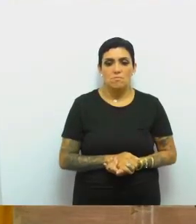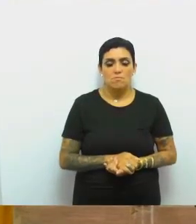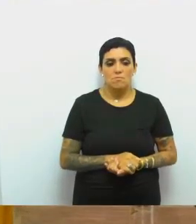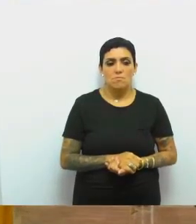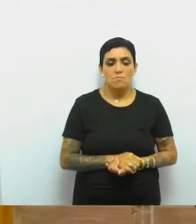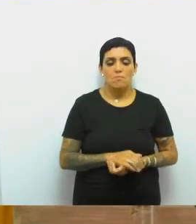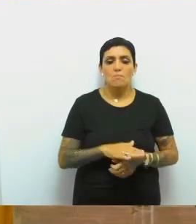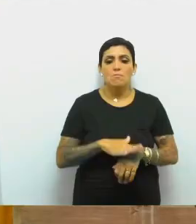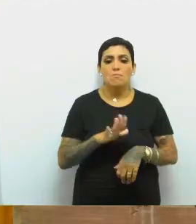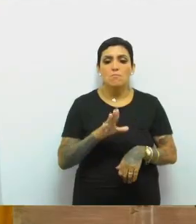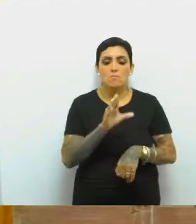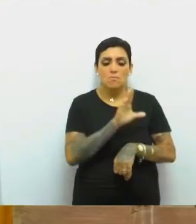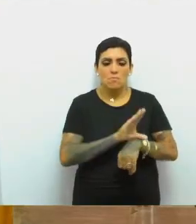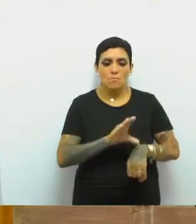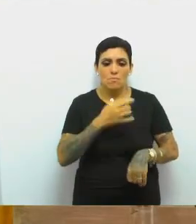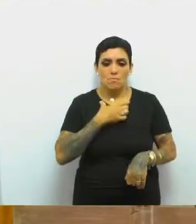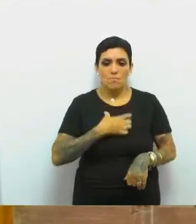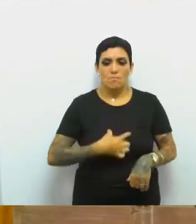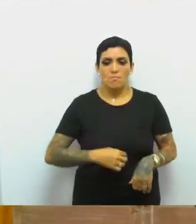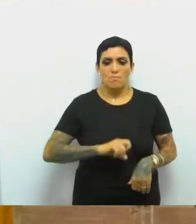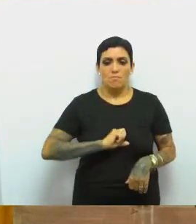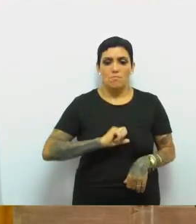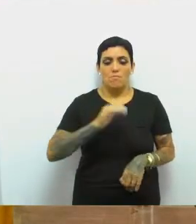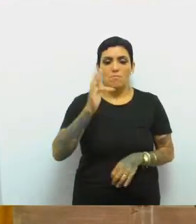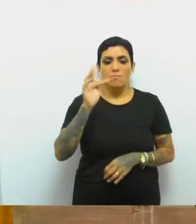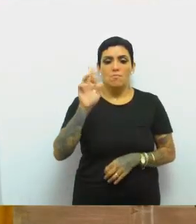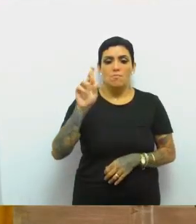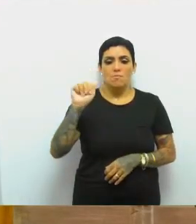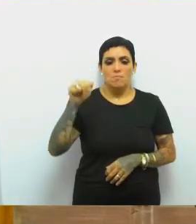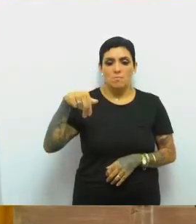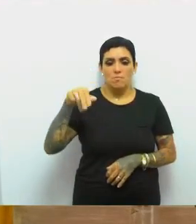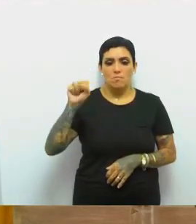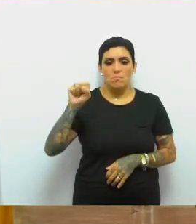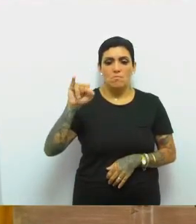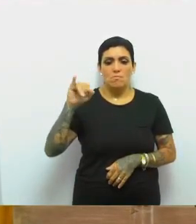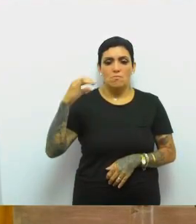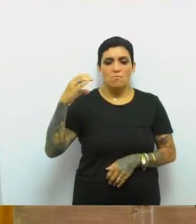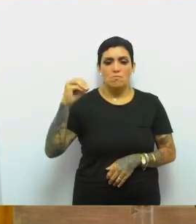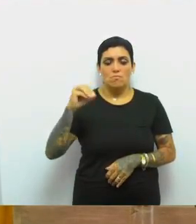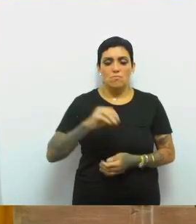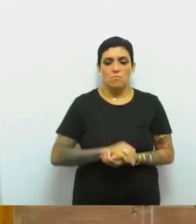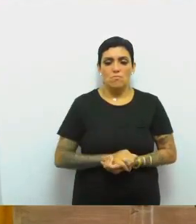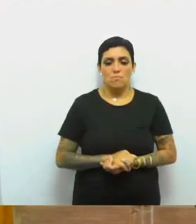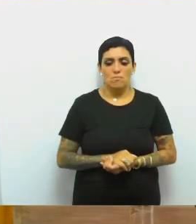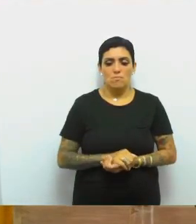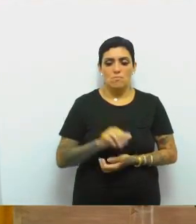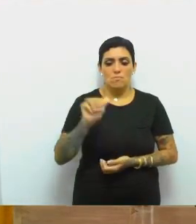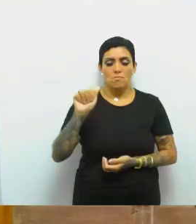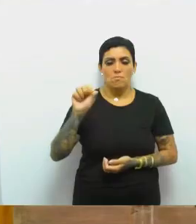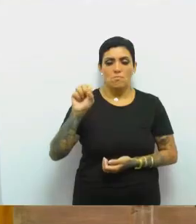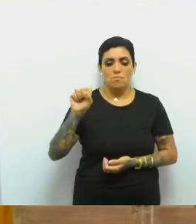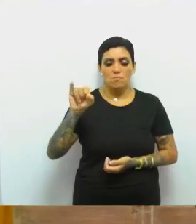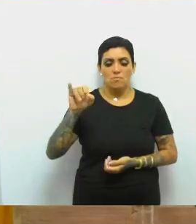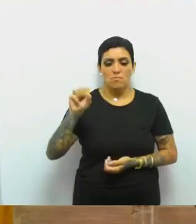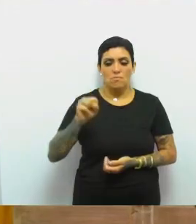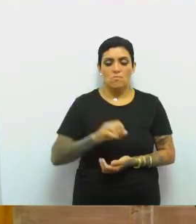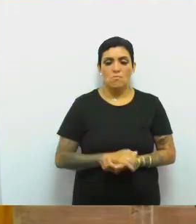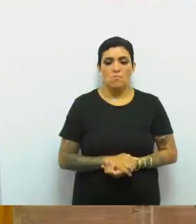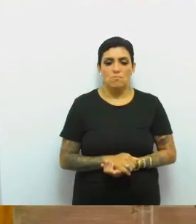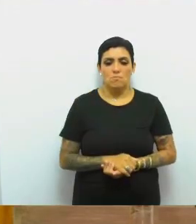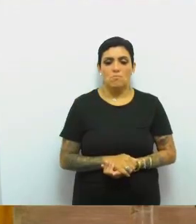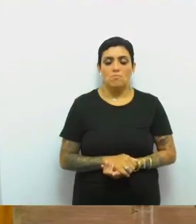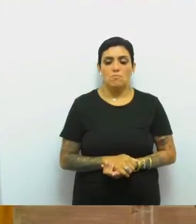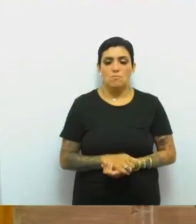dispõe sobre a concessão da medalha Francisco de Assis à senhora Açucena Mendes Vieira, ainda em primeira discussão, parecer 295 da